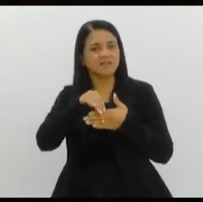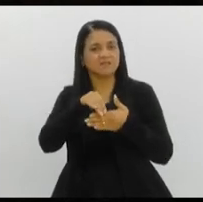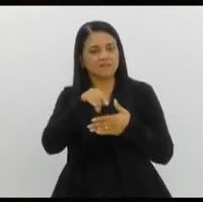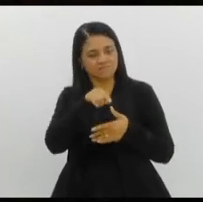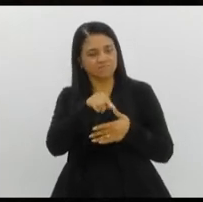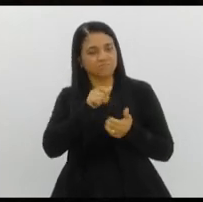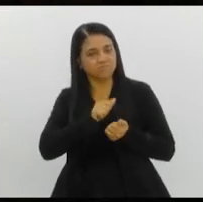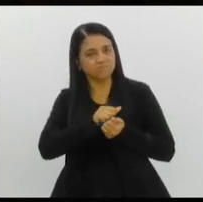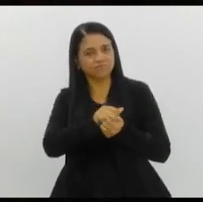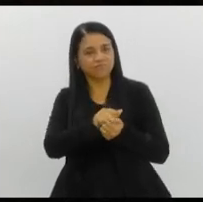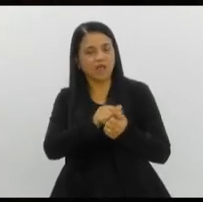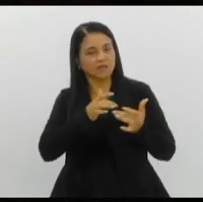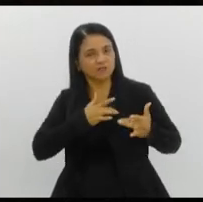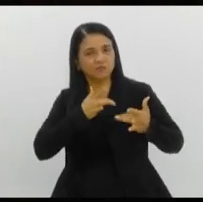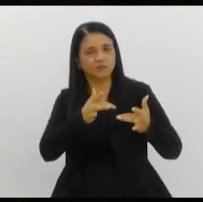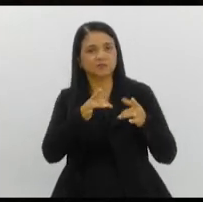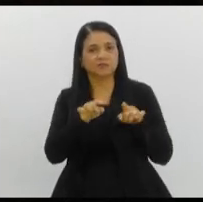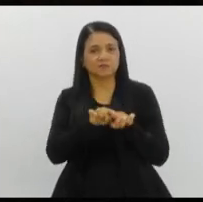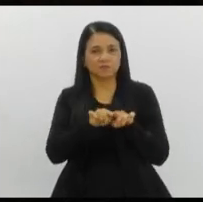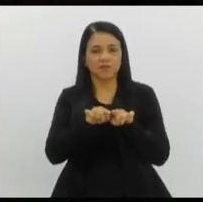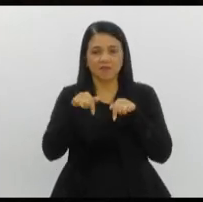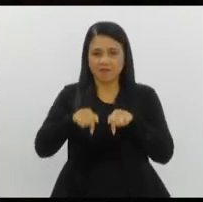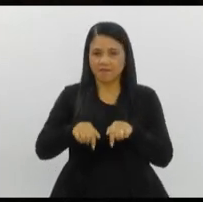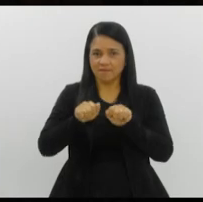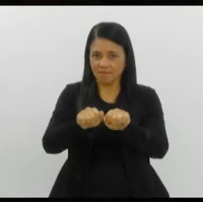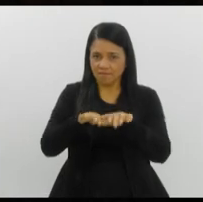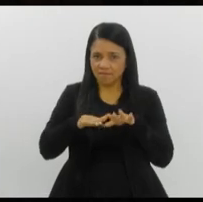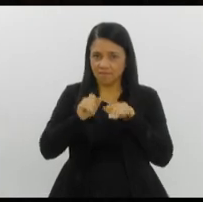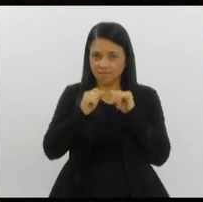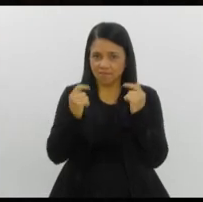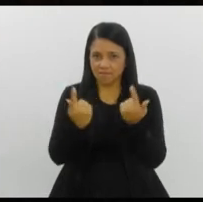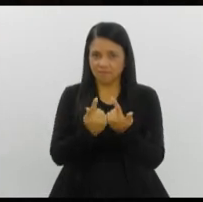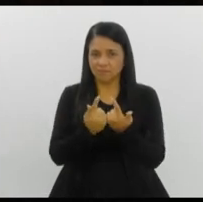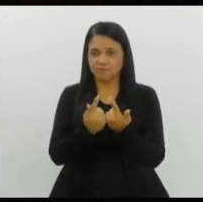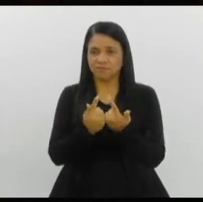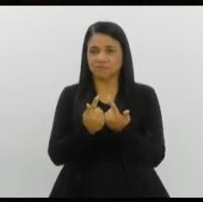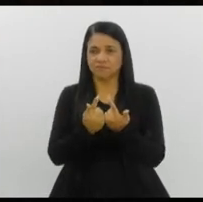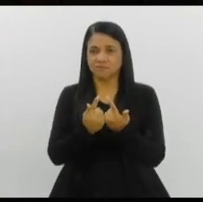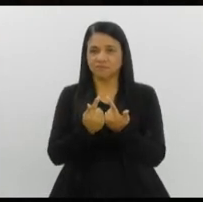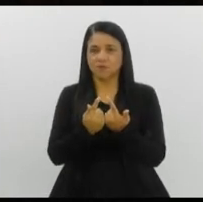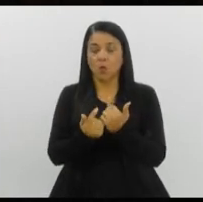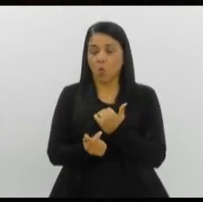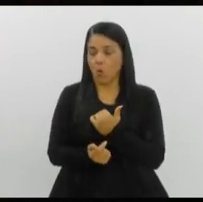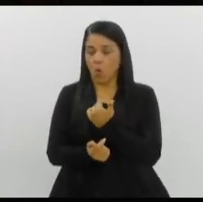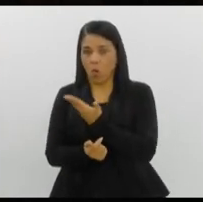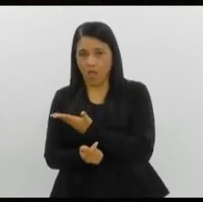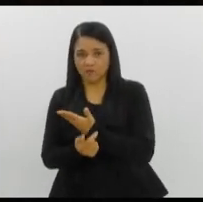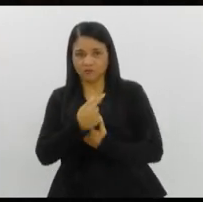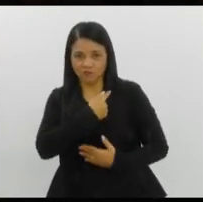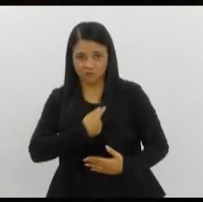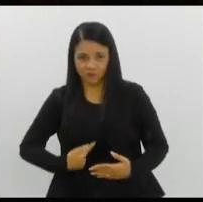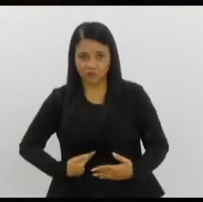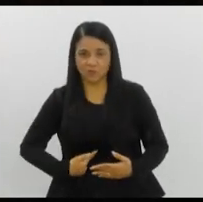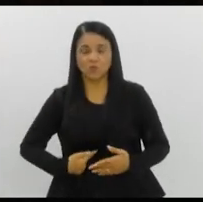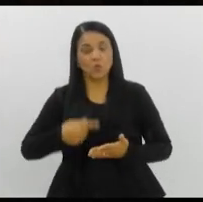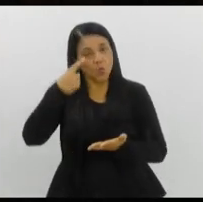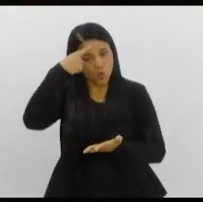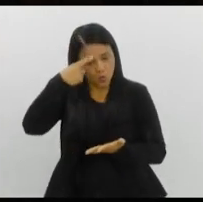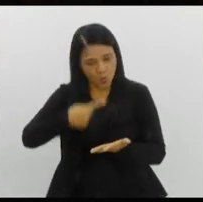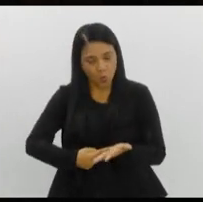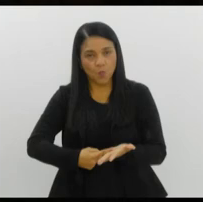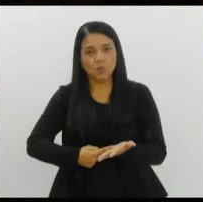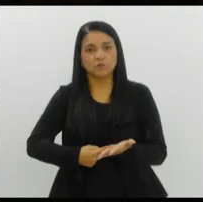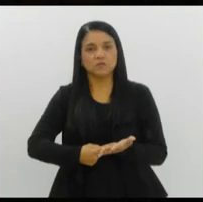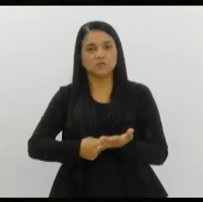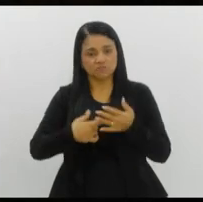sua disposição. E estando nessa casa, ou estando ao lado dele, certamente terei o compromisso